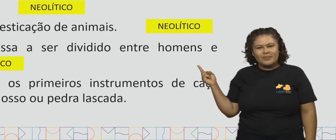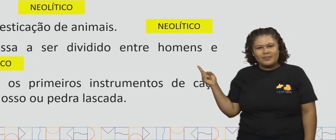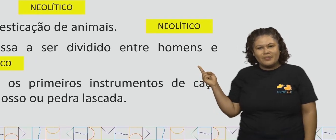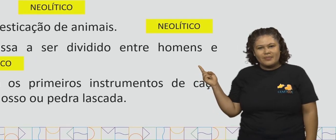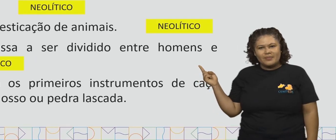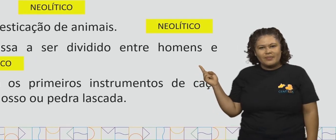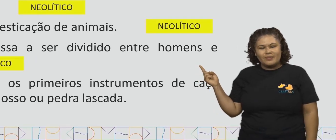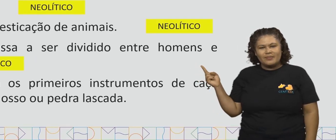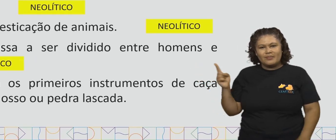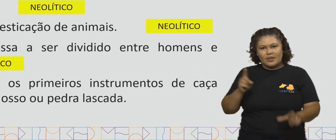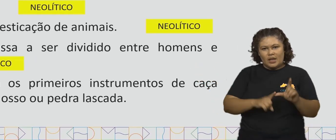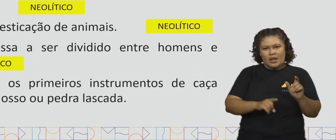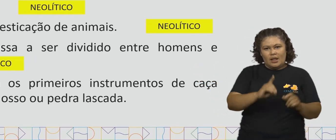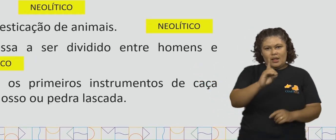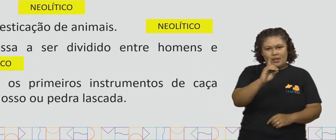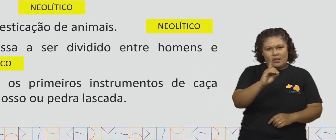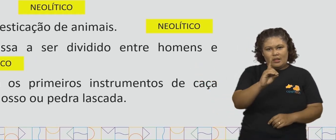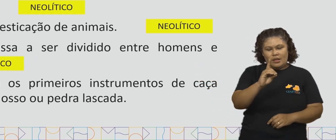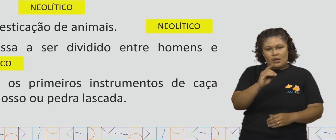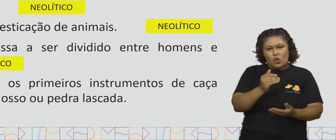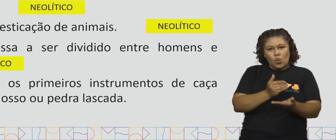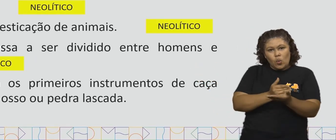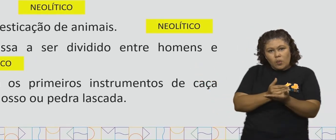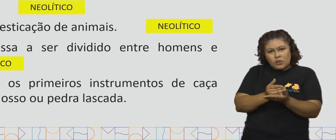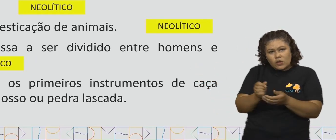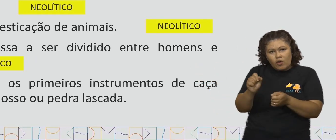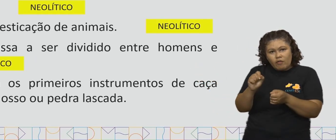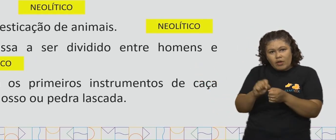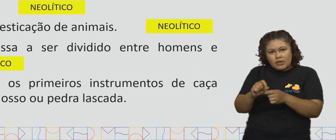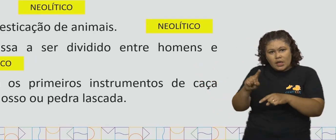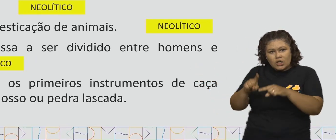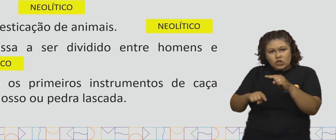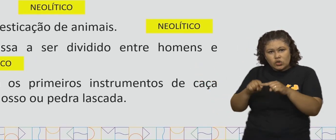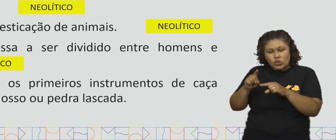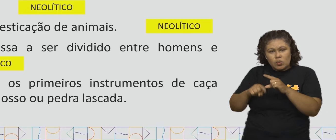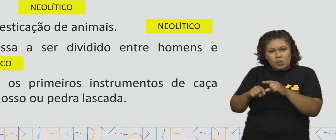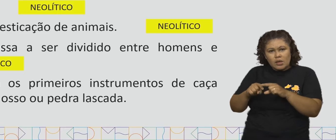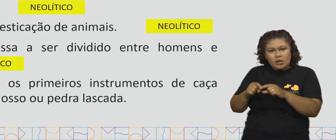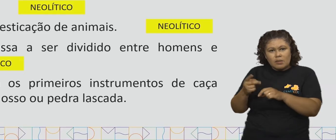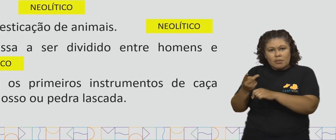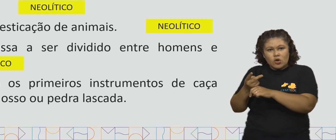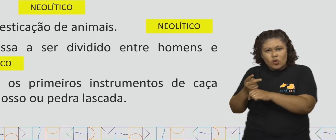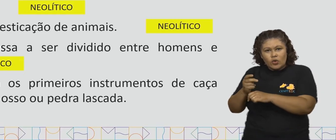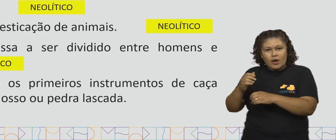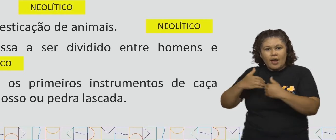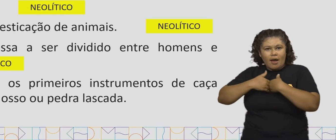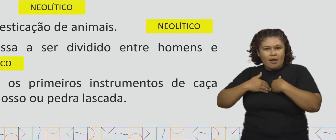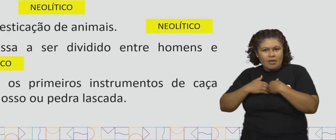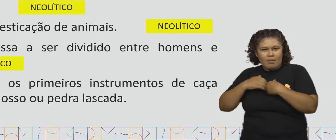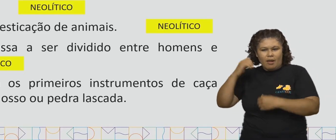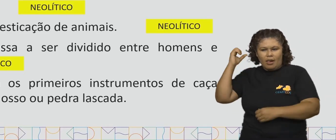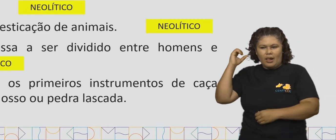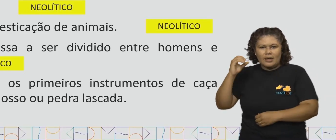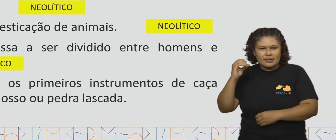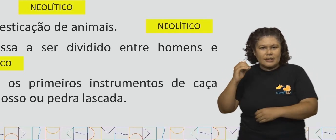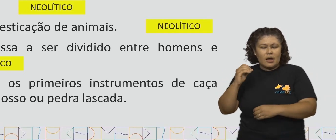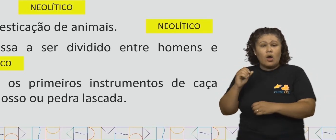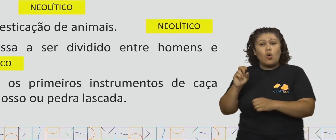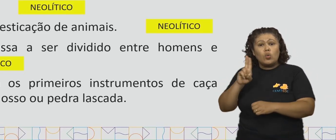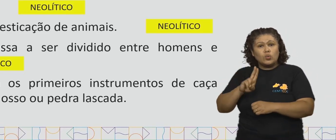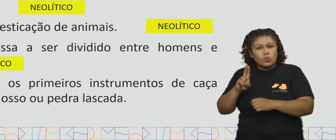também. Desenvolveram os primeiros instrumentos de caça feitos em madeira, osso ou pedra lascada.